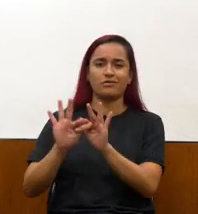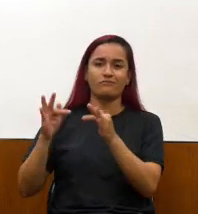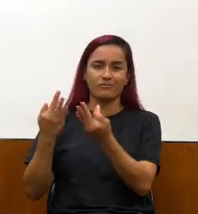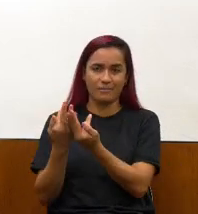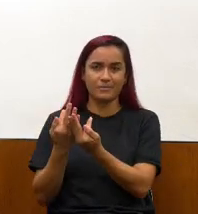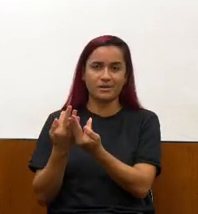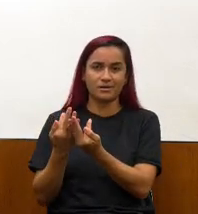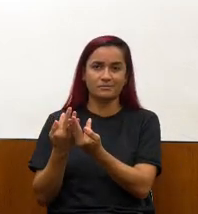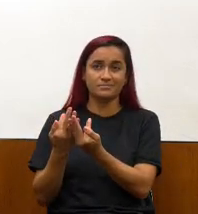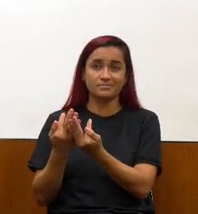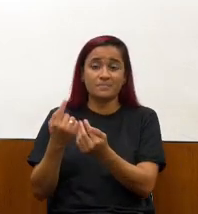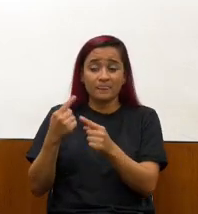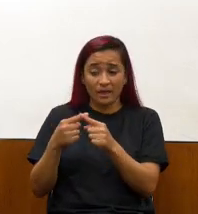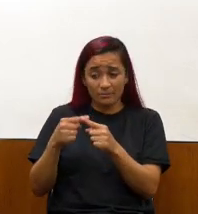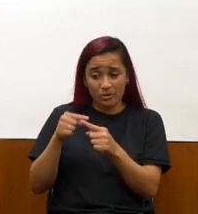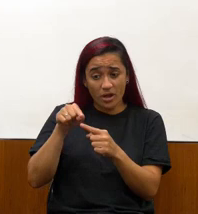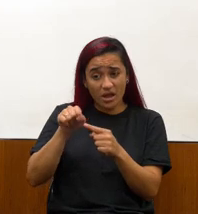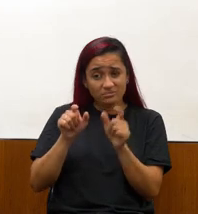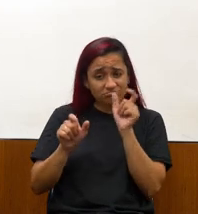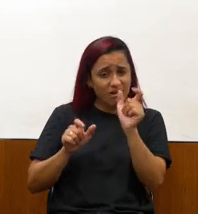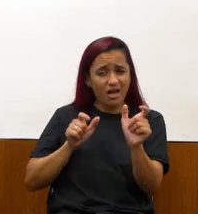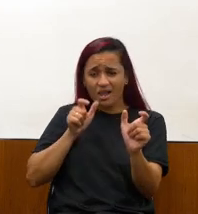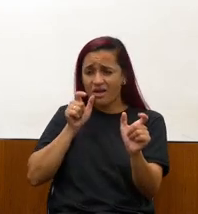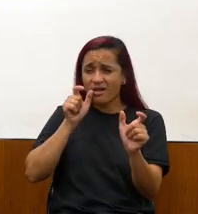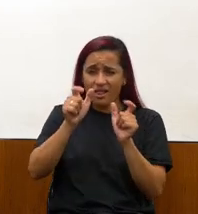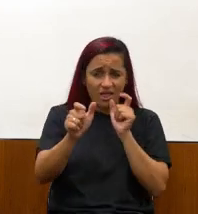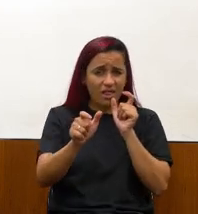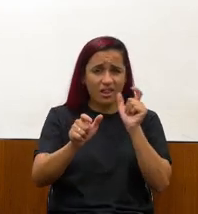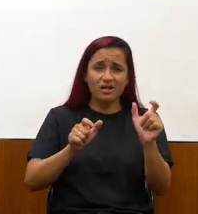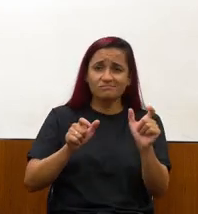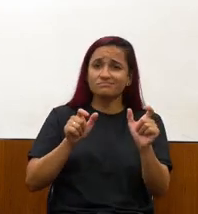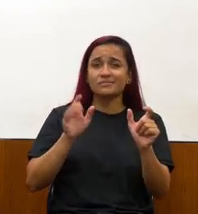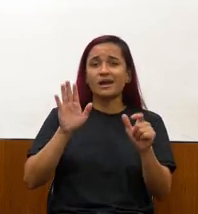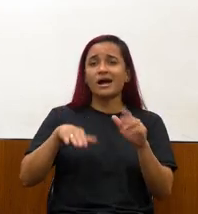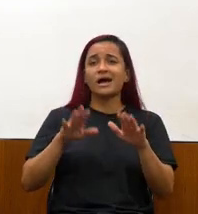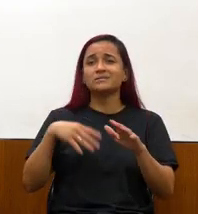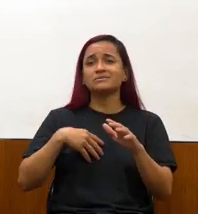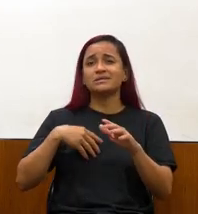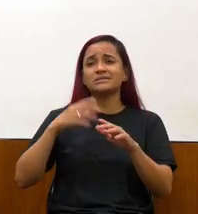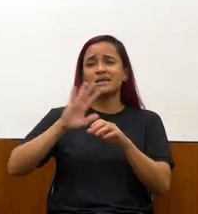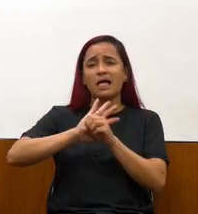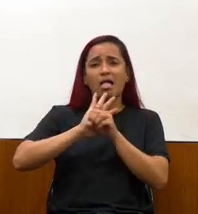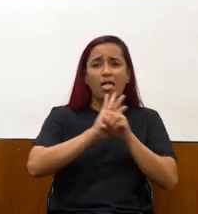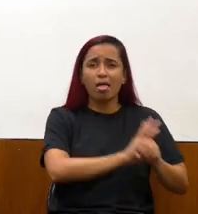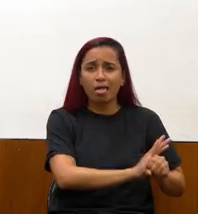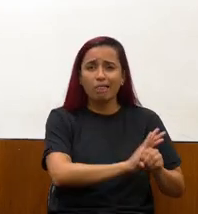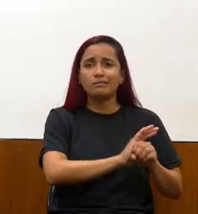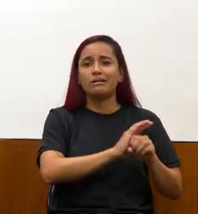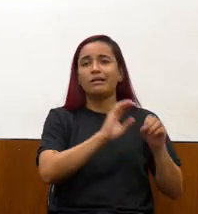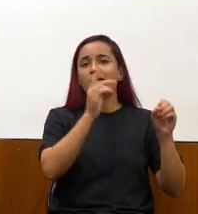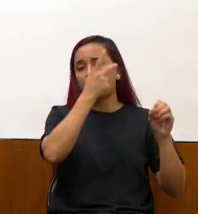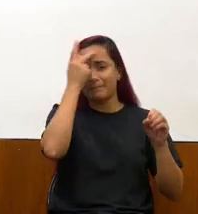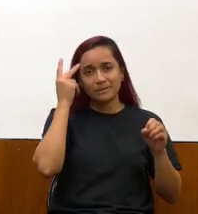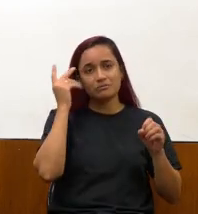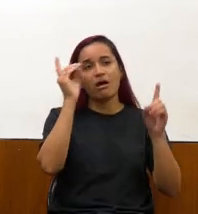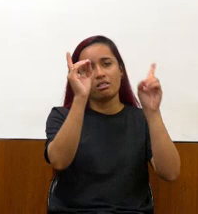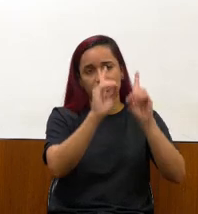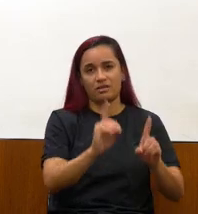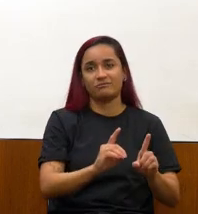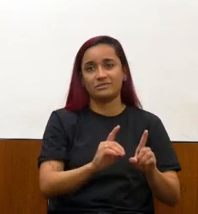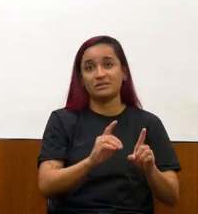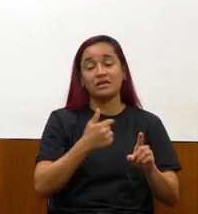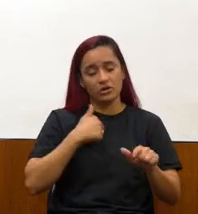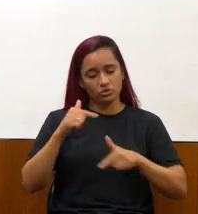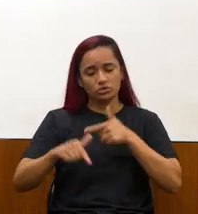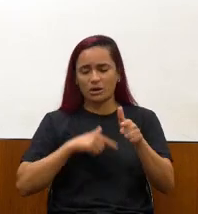que ela está quase conseguindo vir aqui, que é entender a deficiência. Eu estou trabalhando contra quando eu